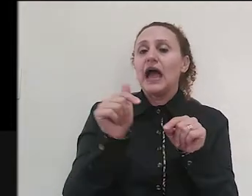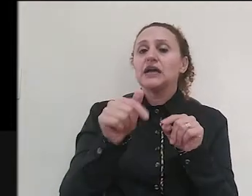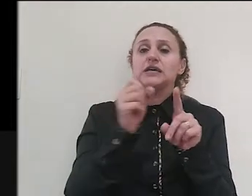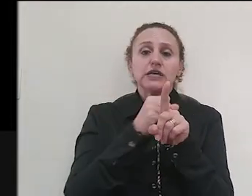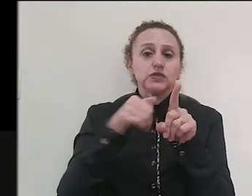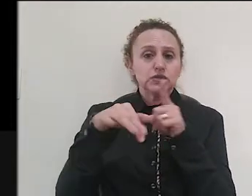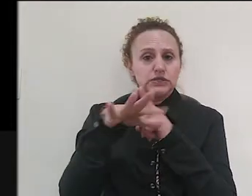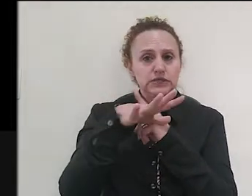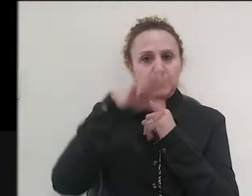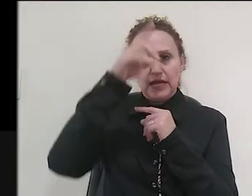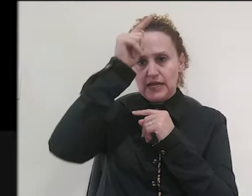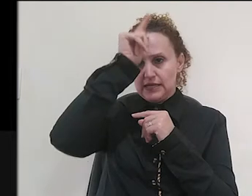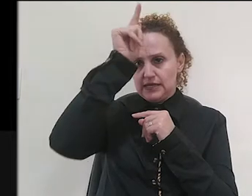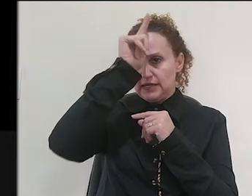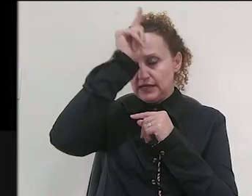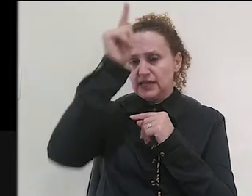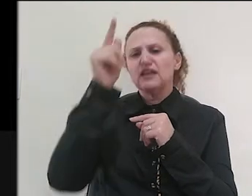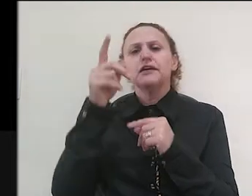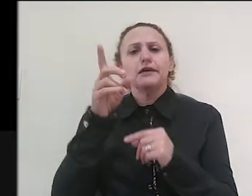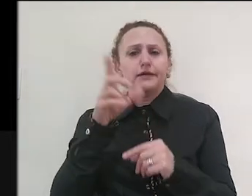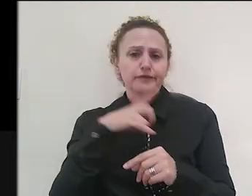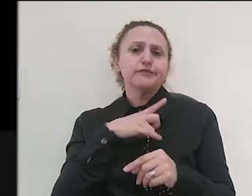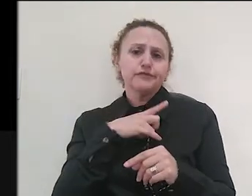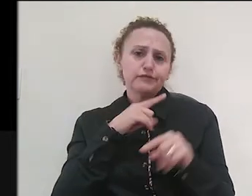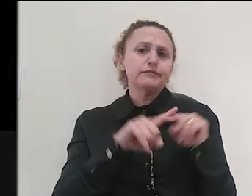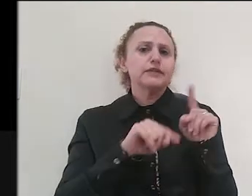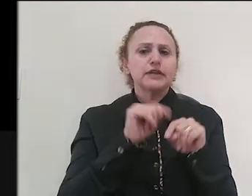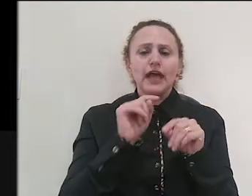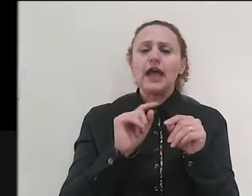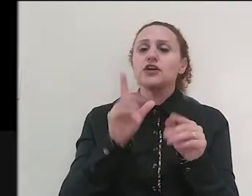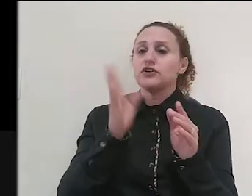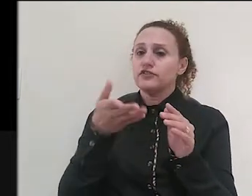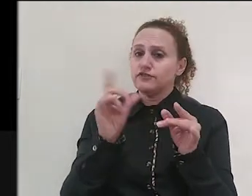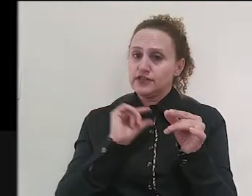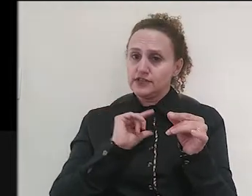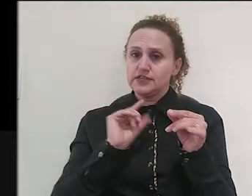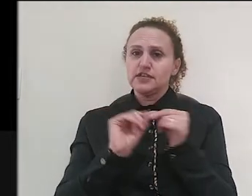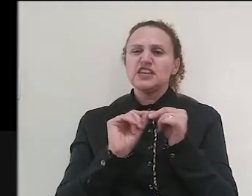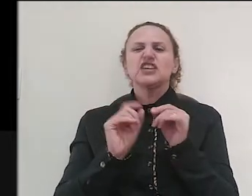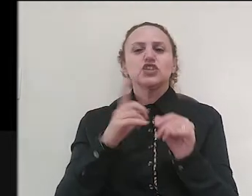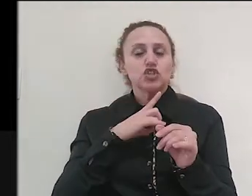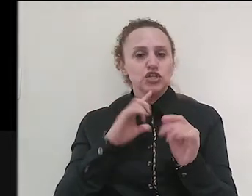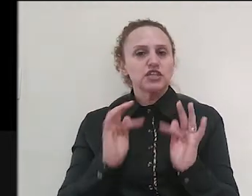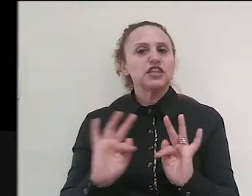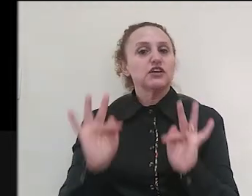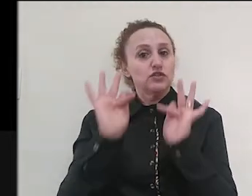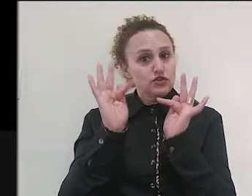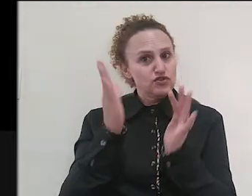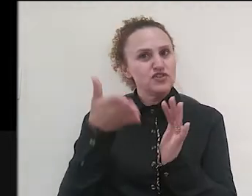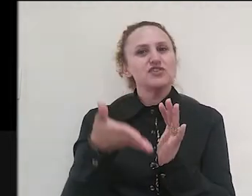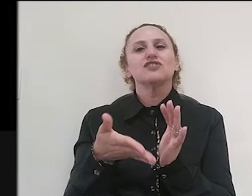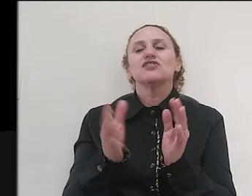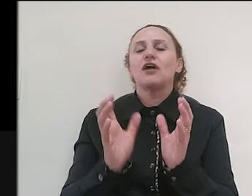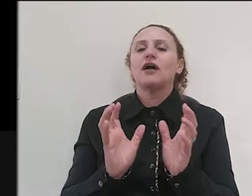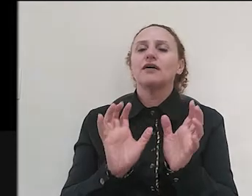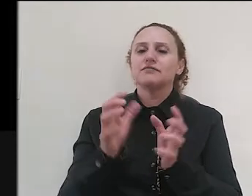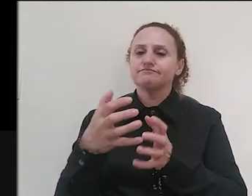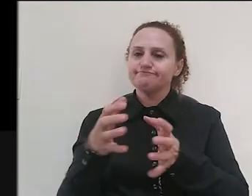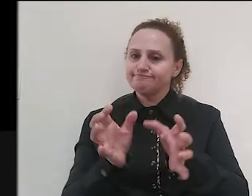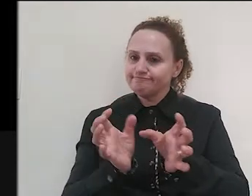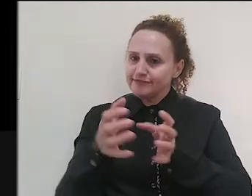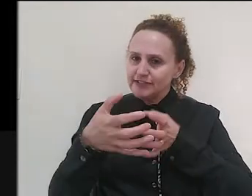muitos vasos, né? Já tinha tecnologia suficiente para isso, e a decoração desses vasos ficava, então, por